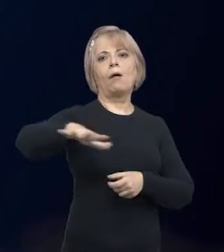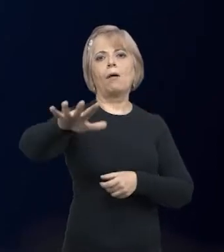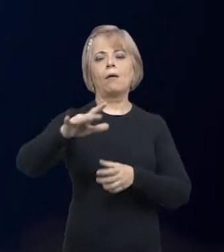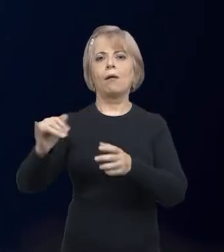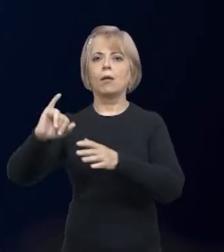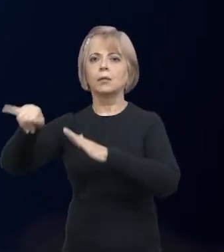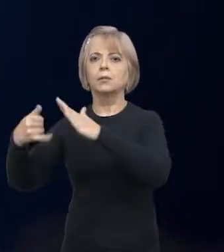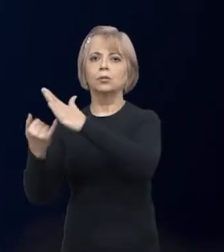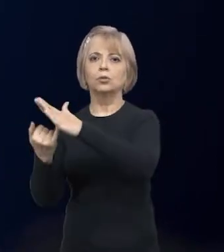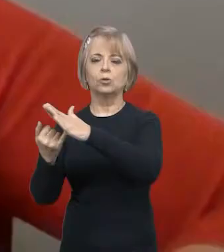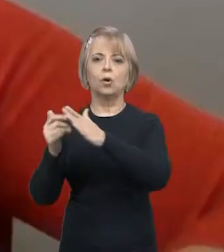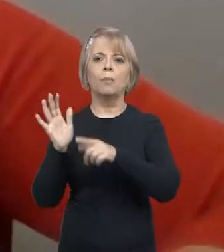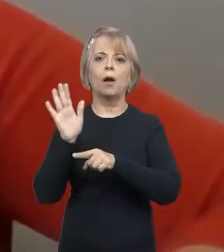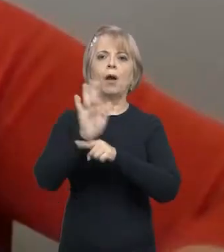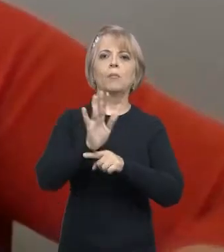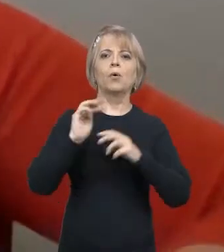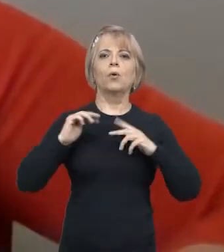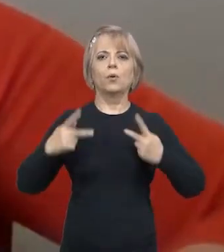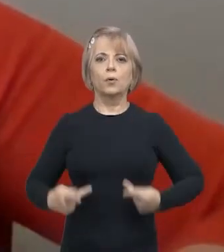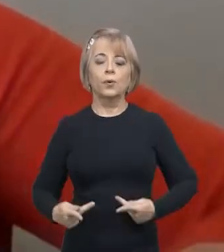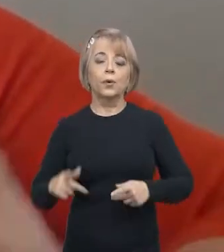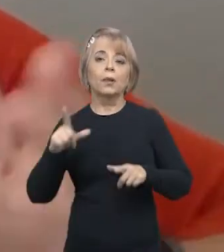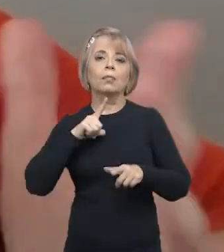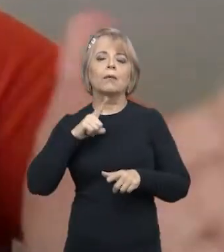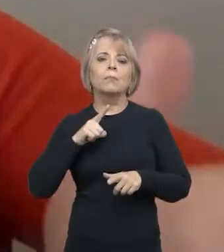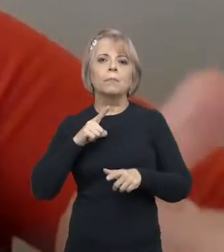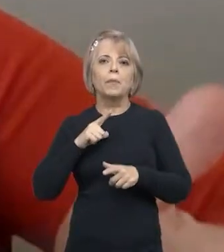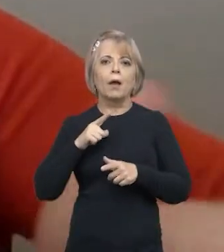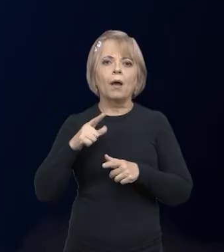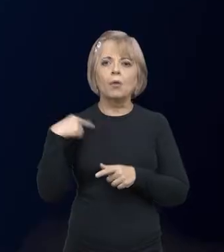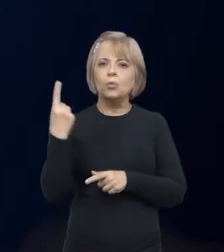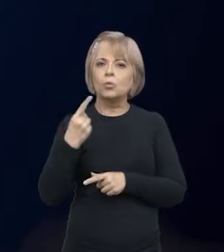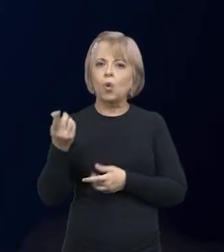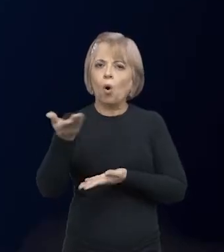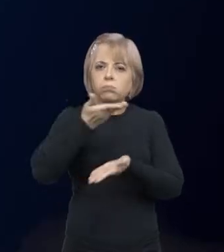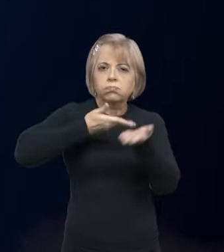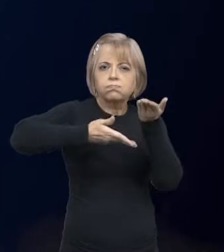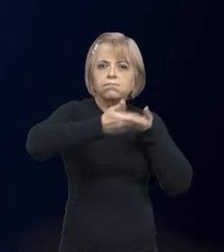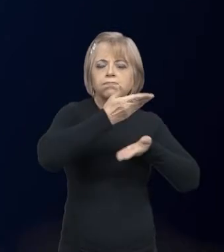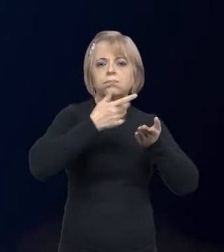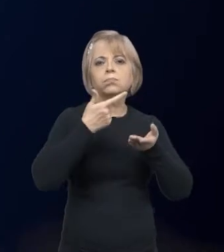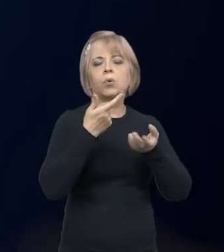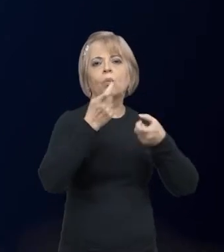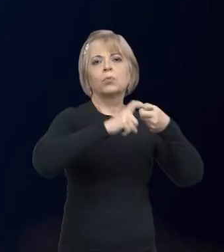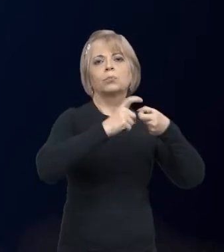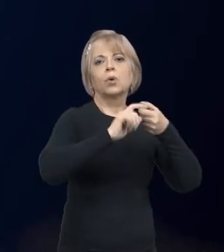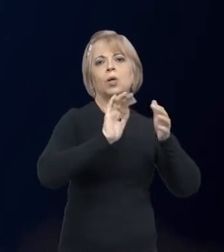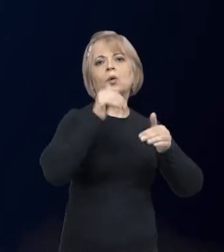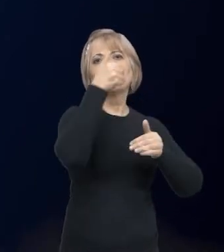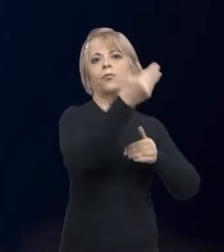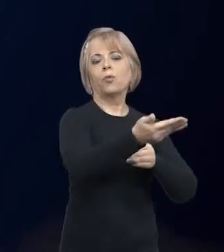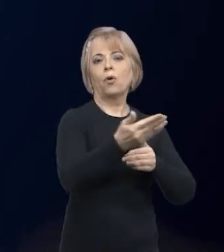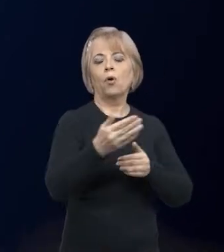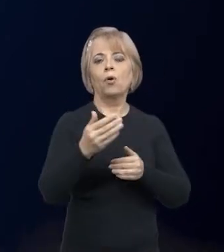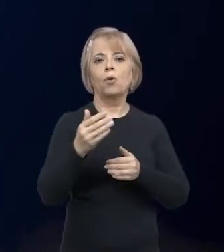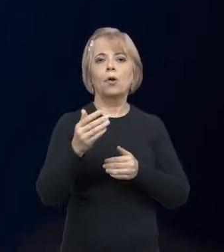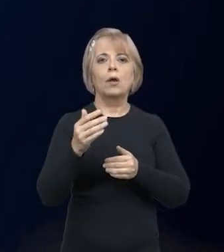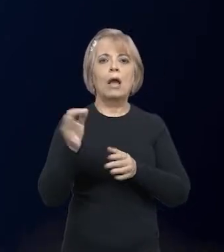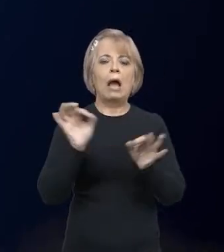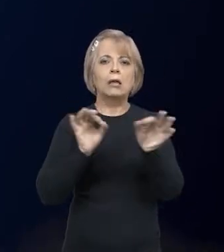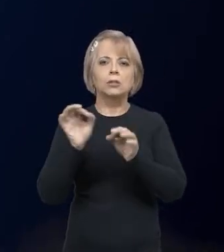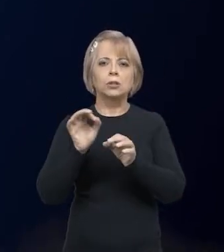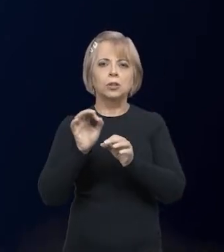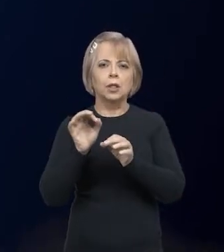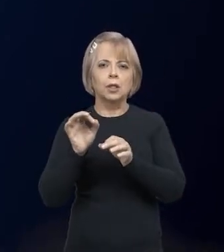do Ministério Público. Fazemos articulação e uma aproximação com órgãos externos, como, por exemplo, as agências reguladoras,